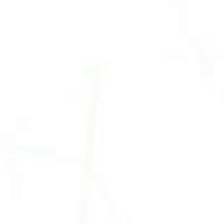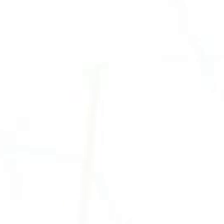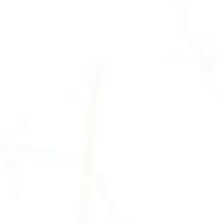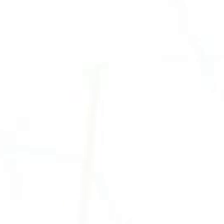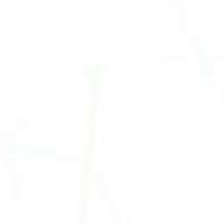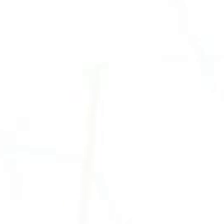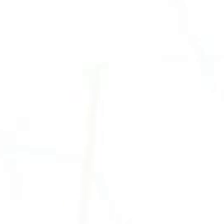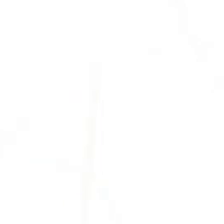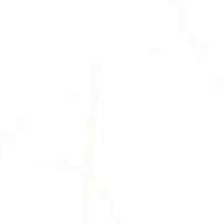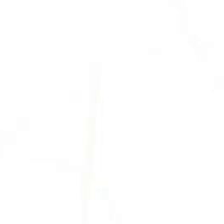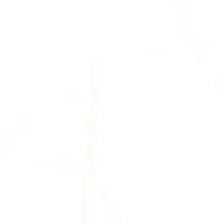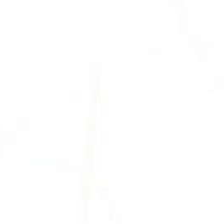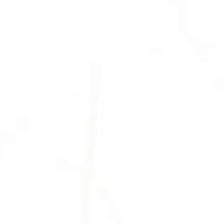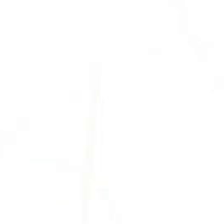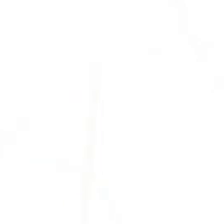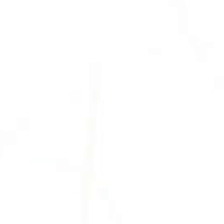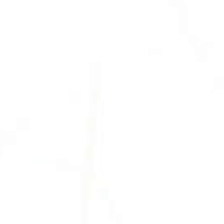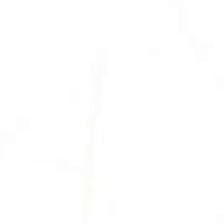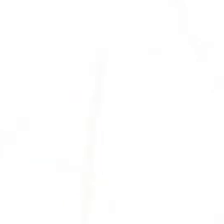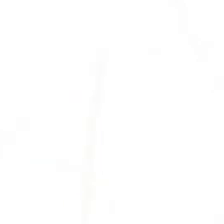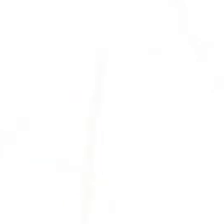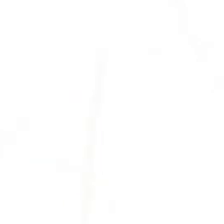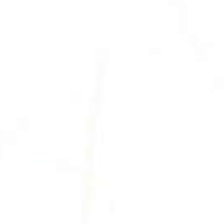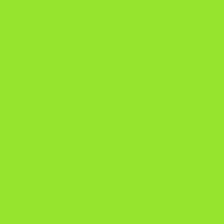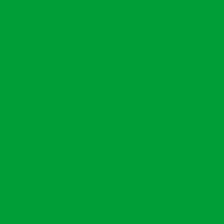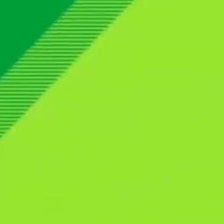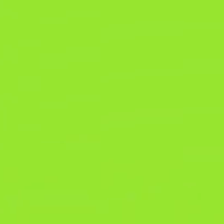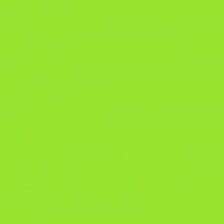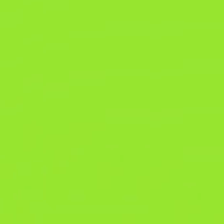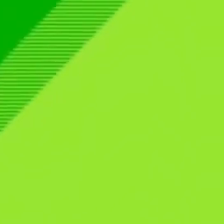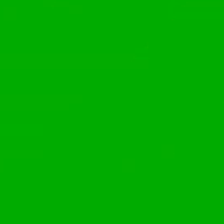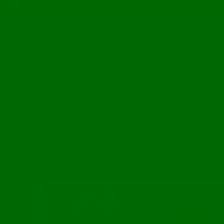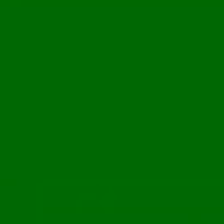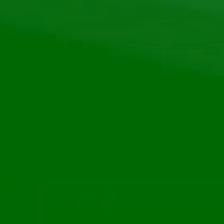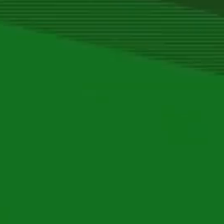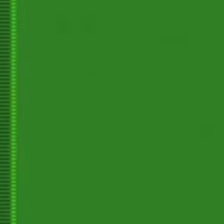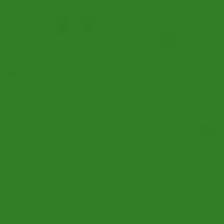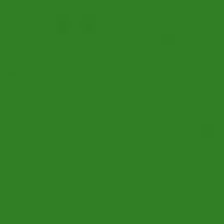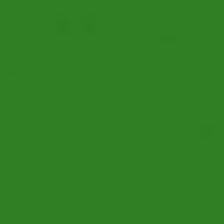Educação à distância, mudando realidades.